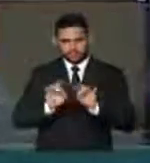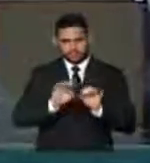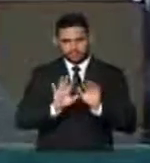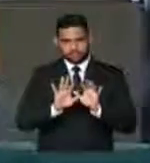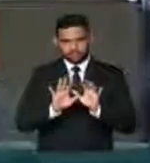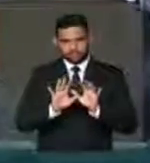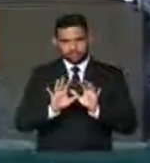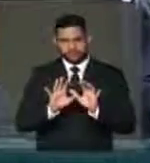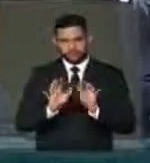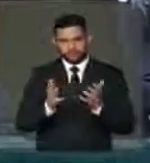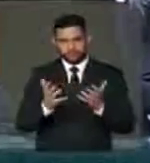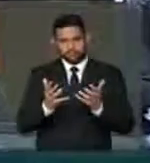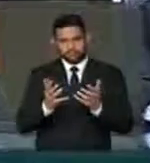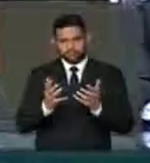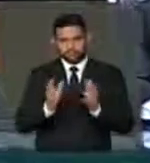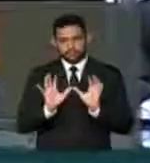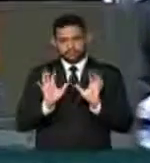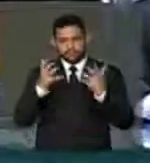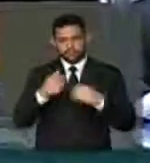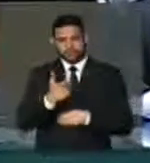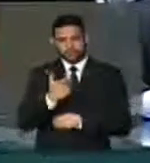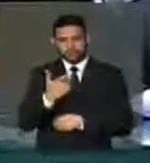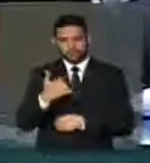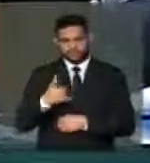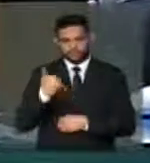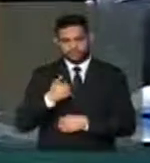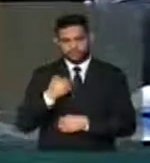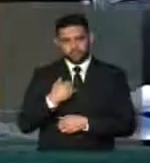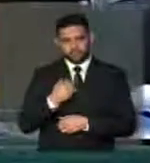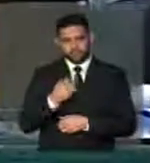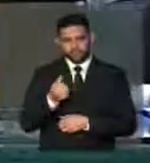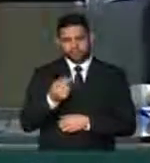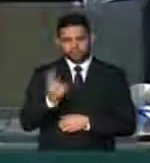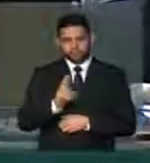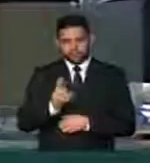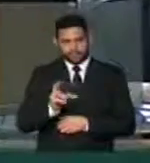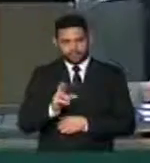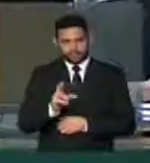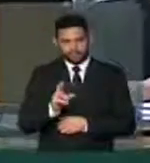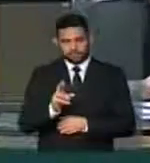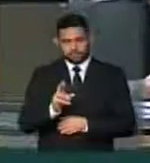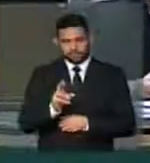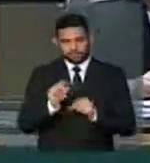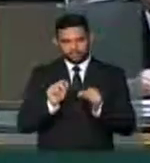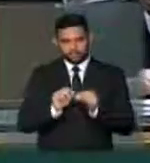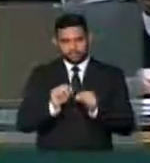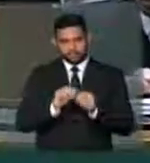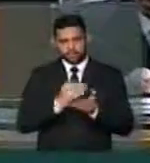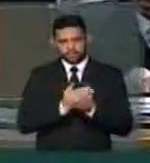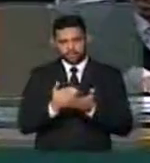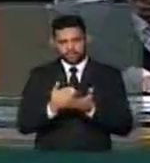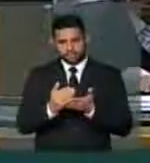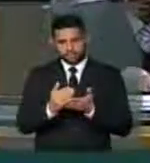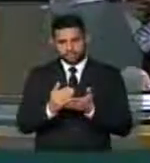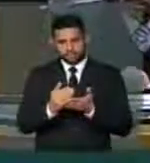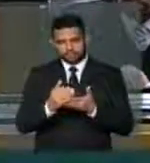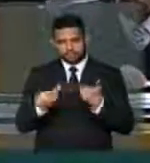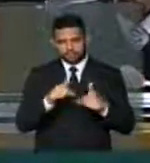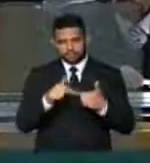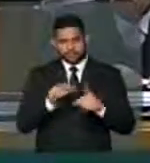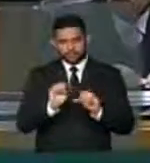especial de comemoração dos 21 anos da moeda real e reiniciamos a